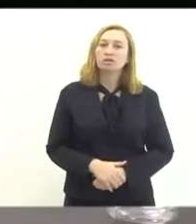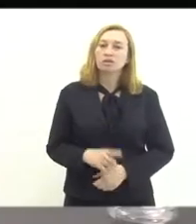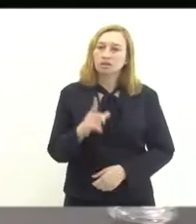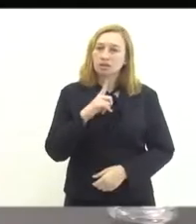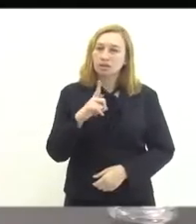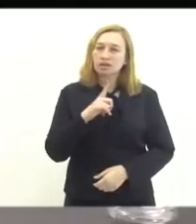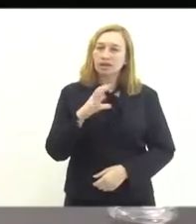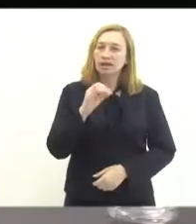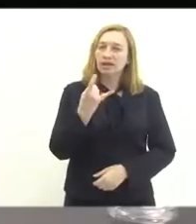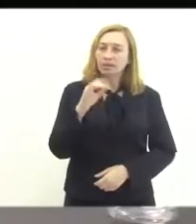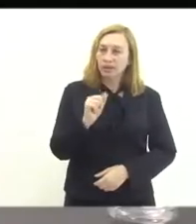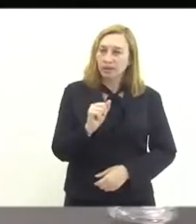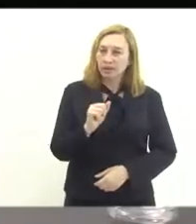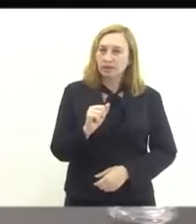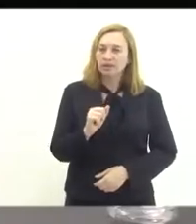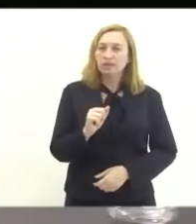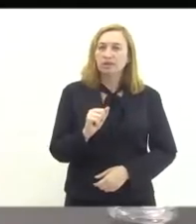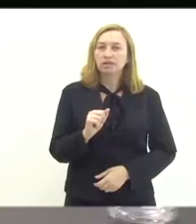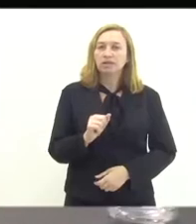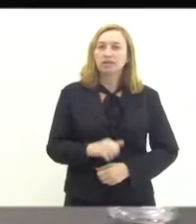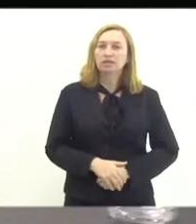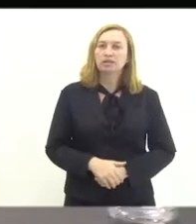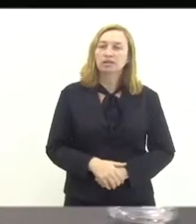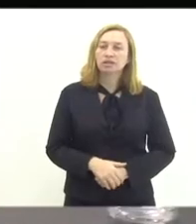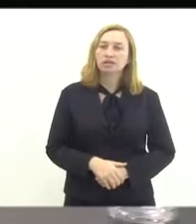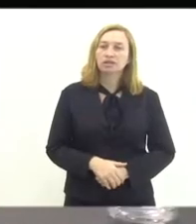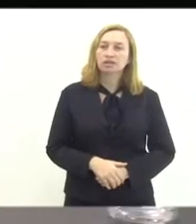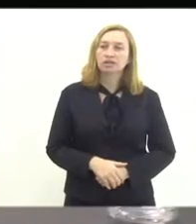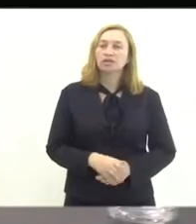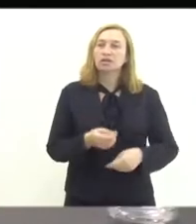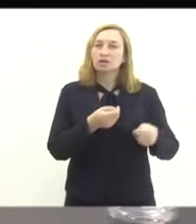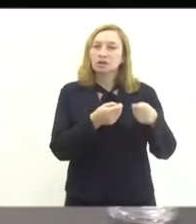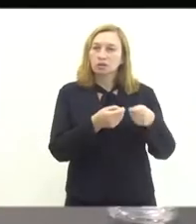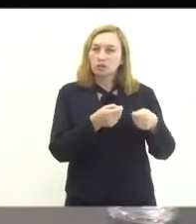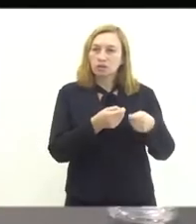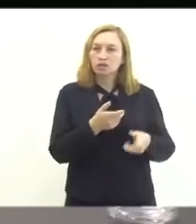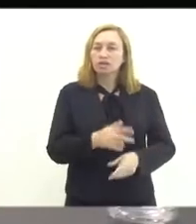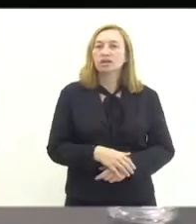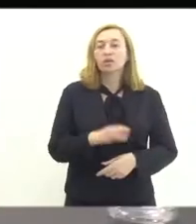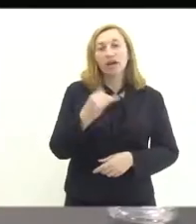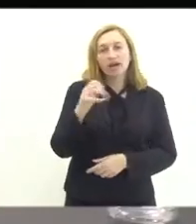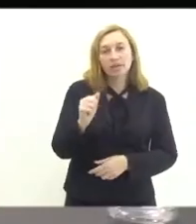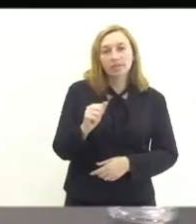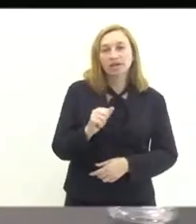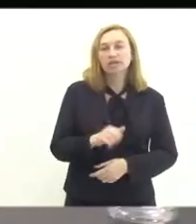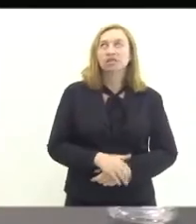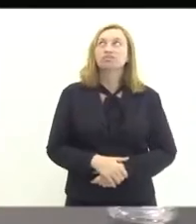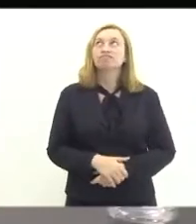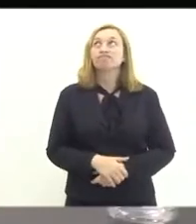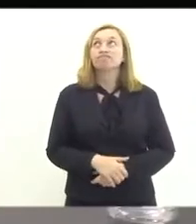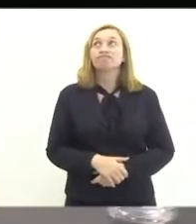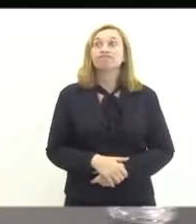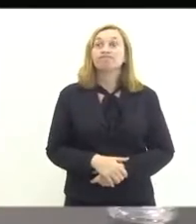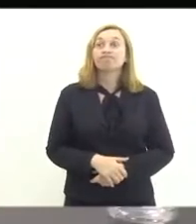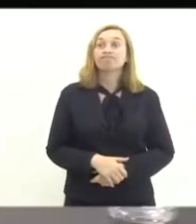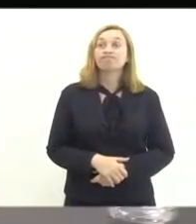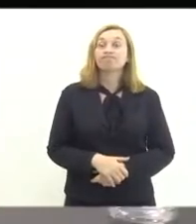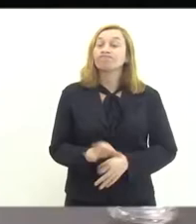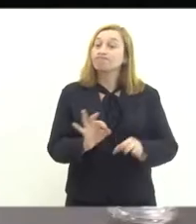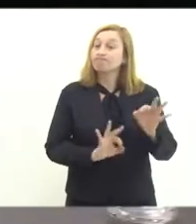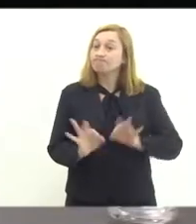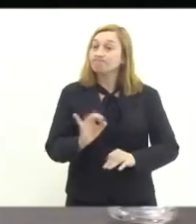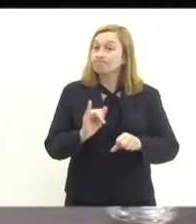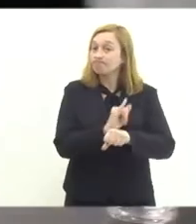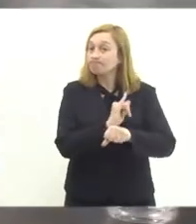gente tem a campanha é de prevenção e cuidado você não essa é uma campanha que tá no